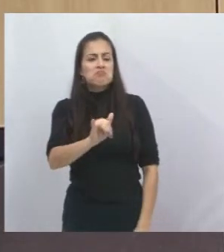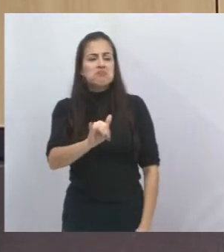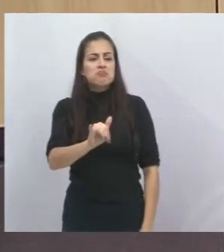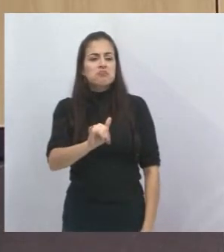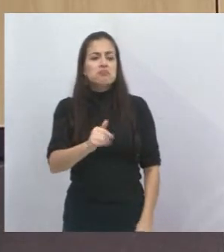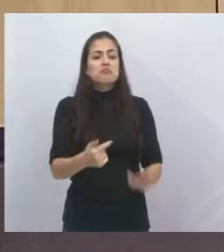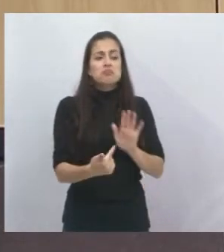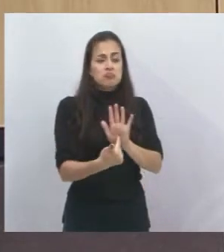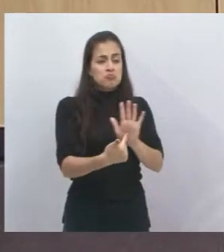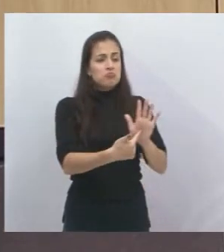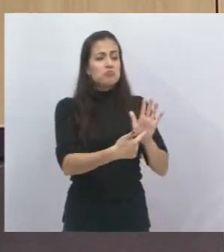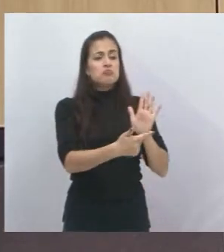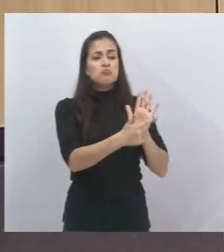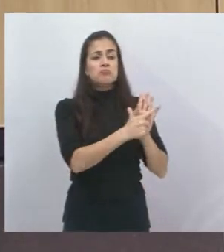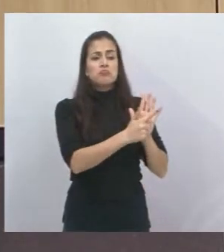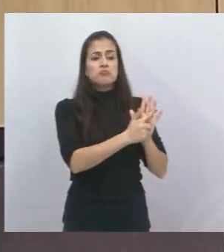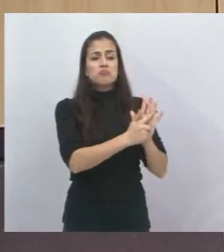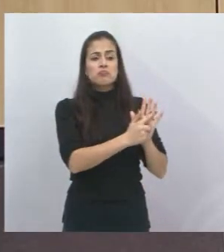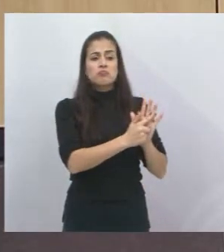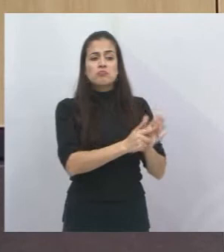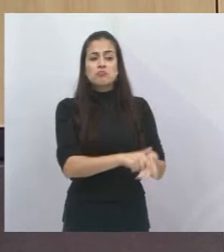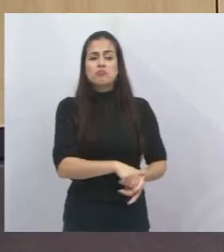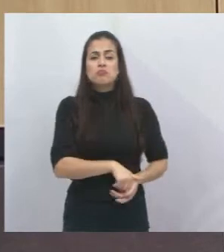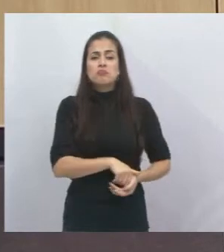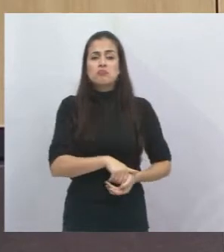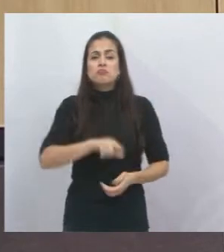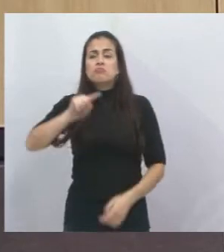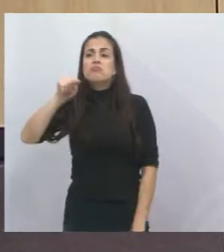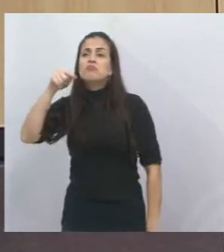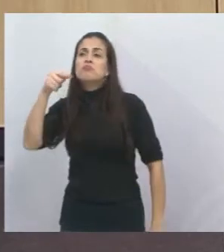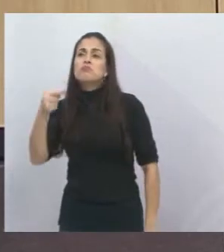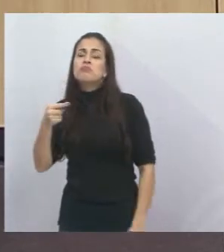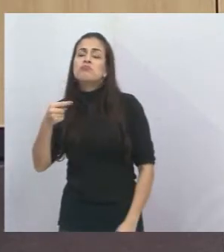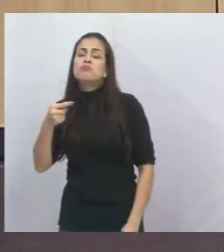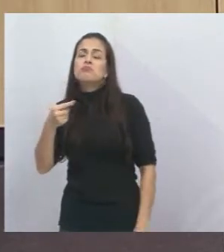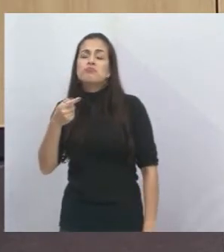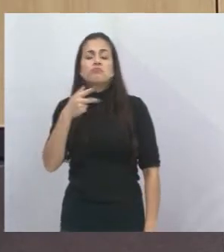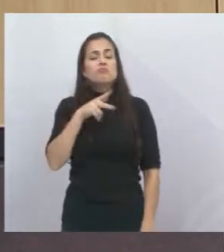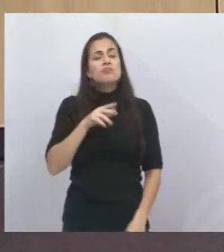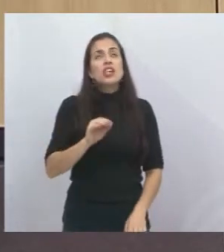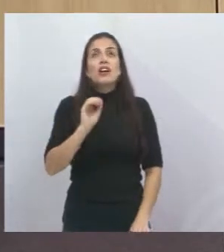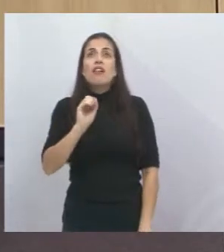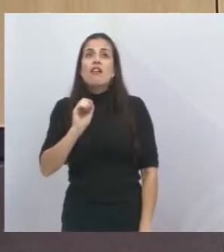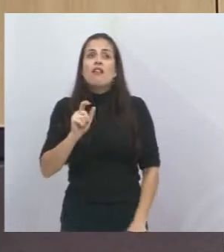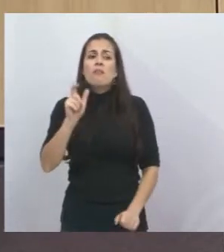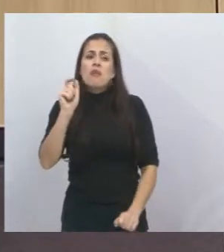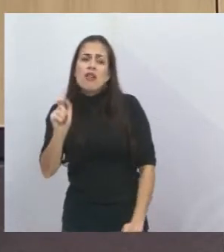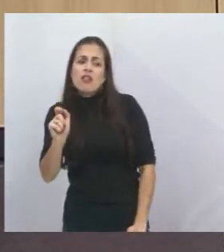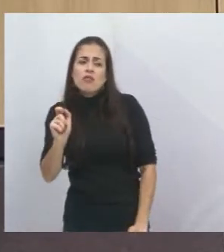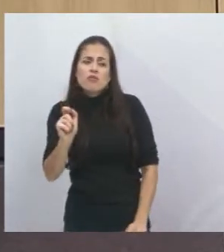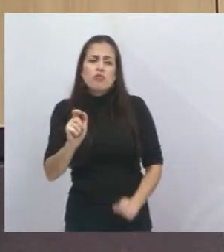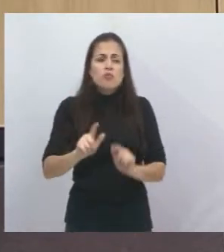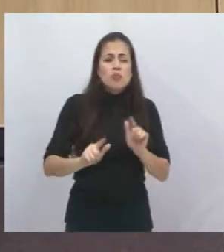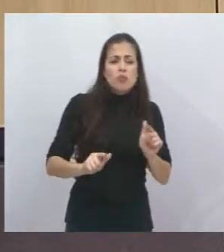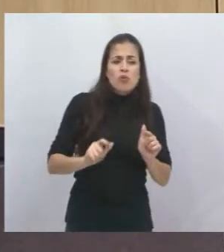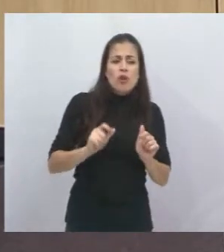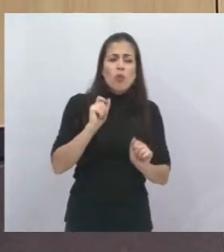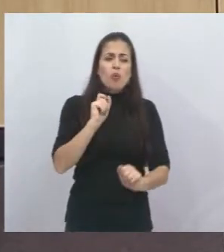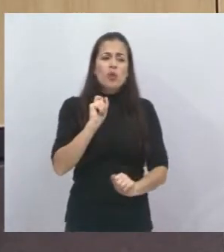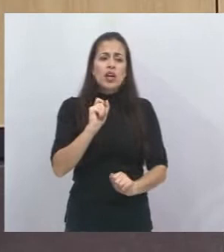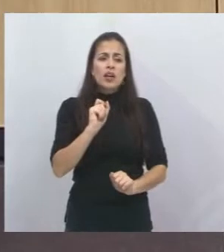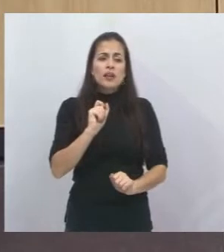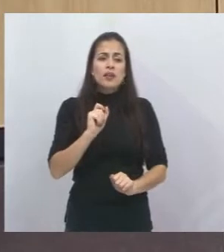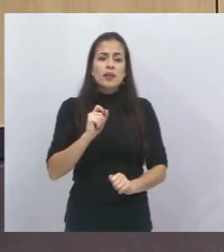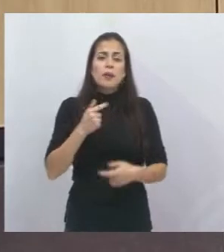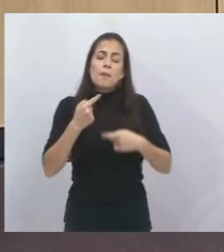no papel. Para depois não chegar e pensar, mas e isso? Mas e aquilo outro? Mas por que